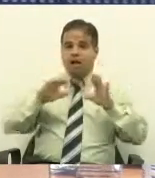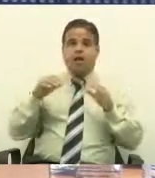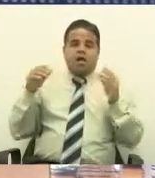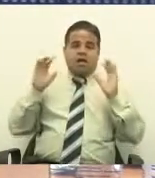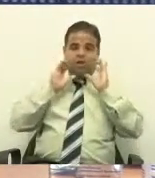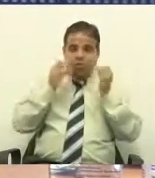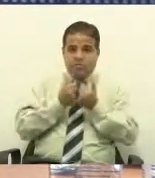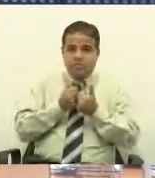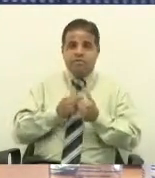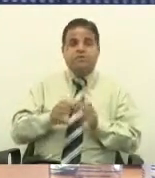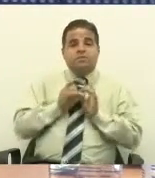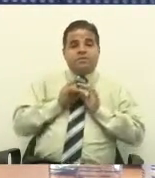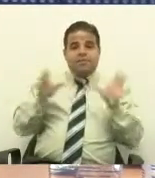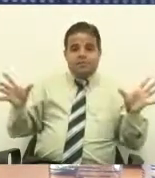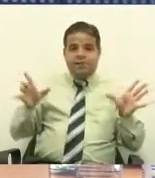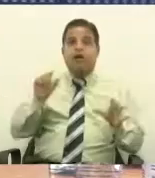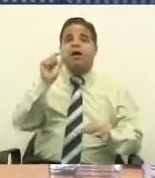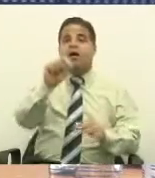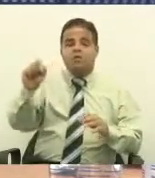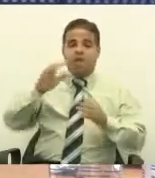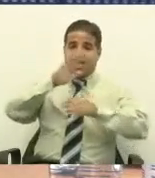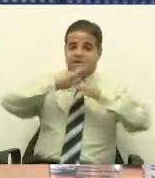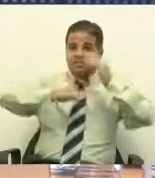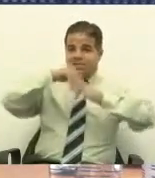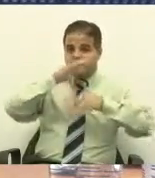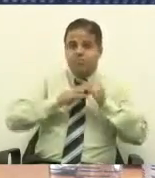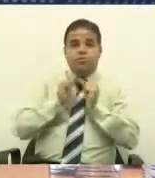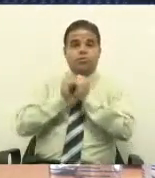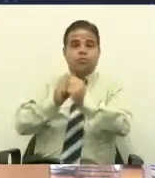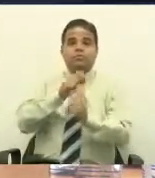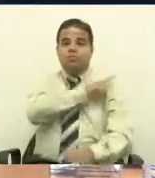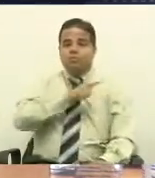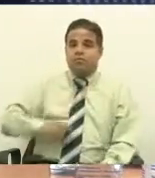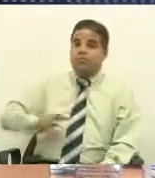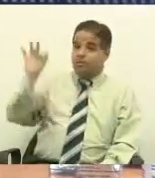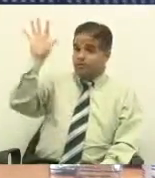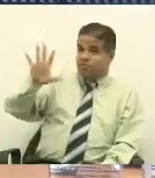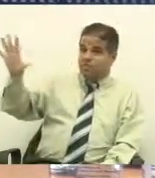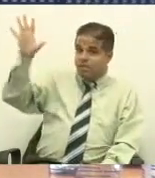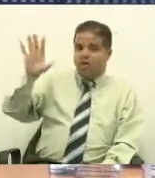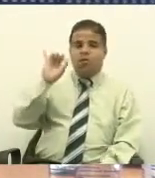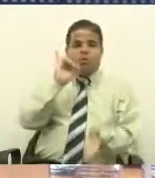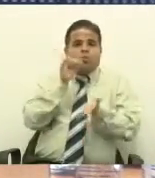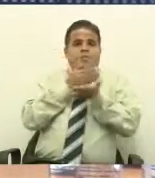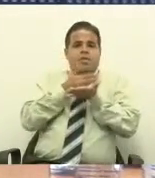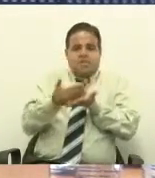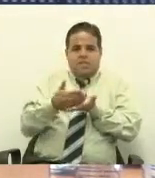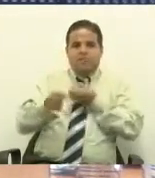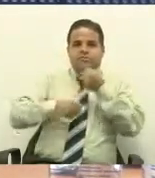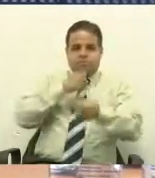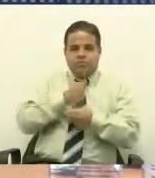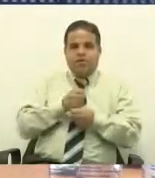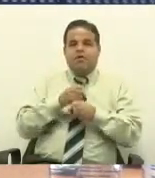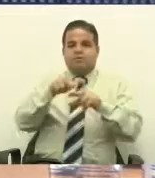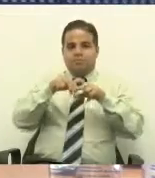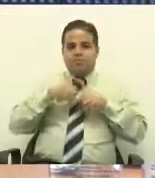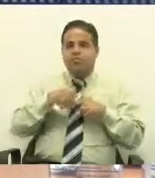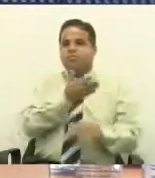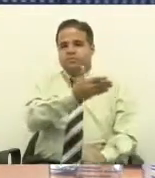comissão, deliberarmos essas ações junto ao governo federal. No início do ano, em virtude dessa